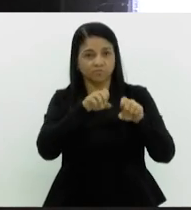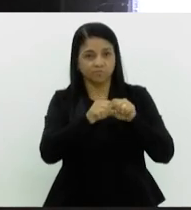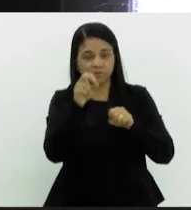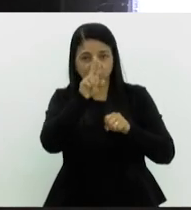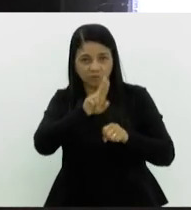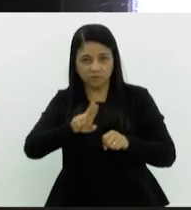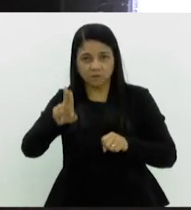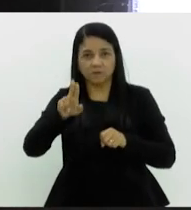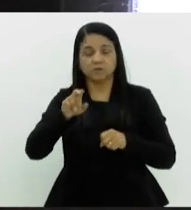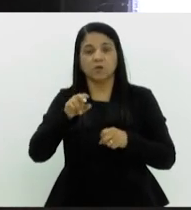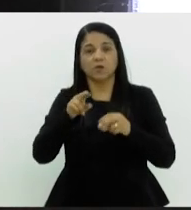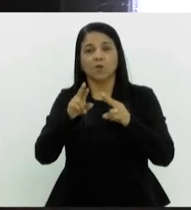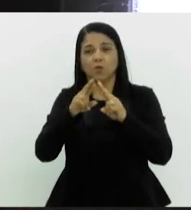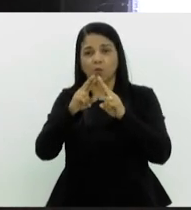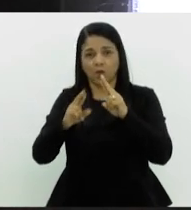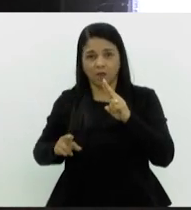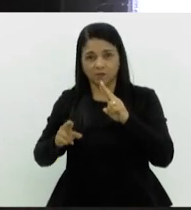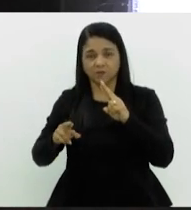Janeiro, a UERJ, em